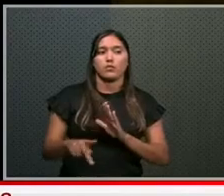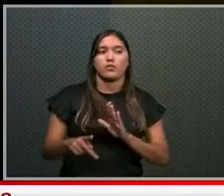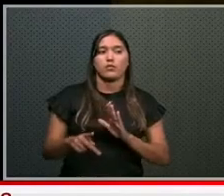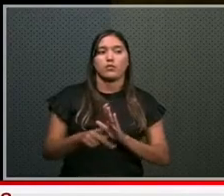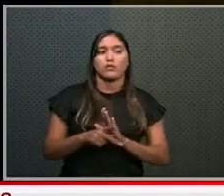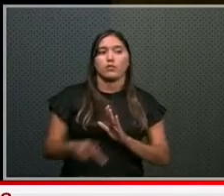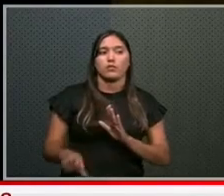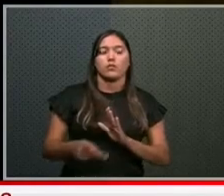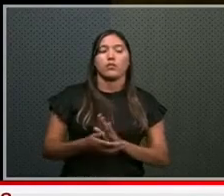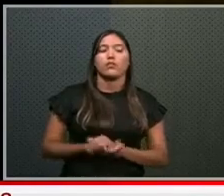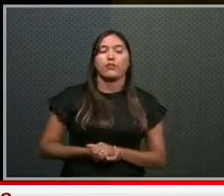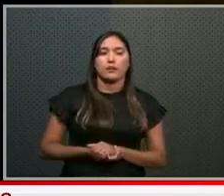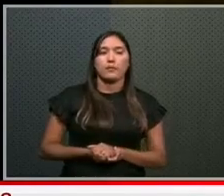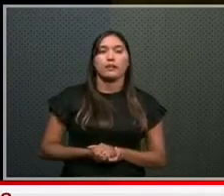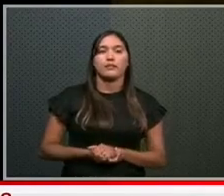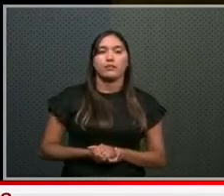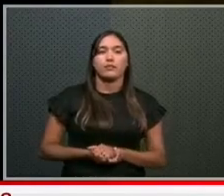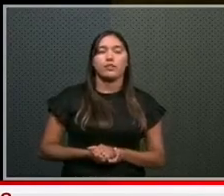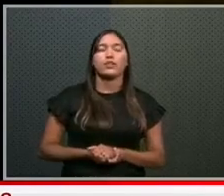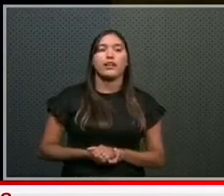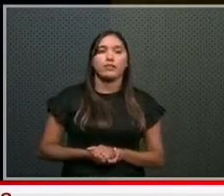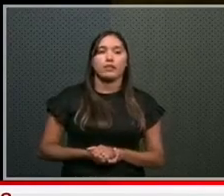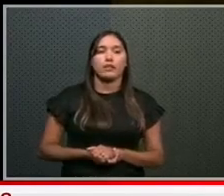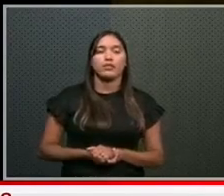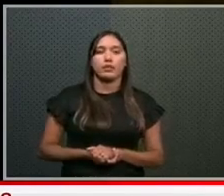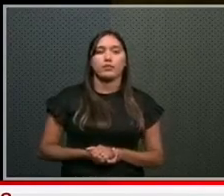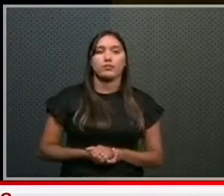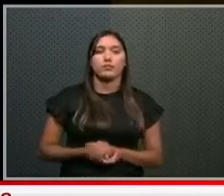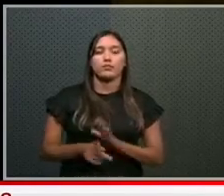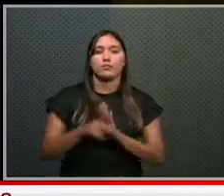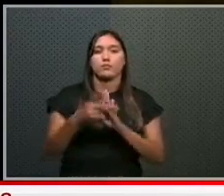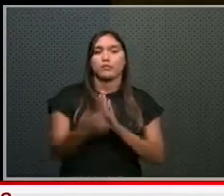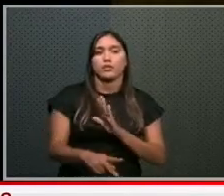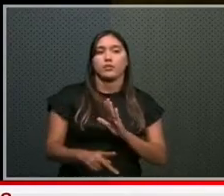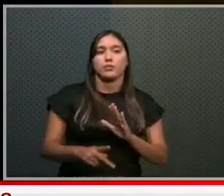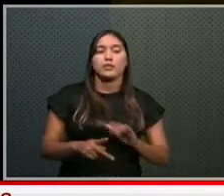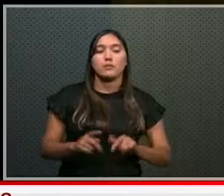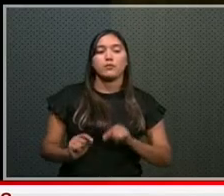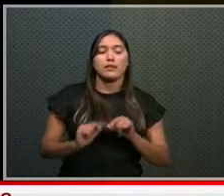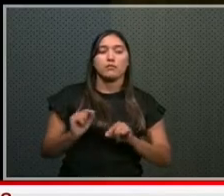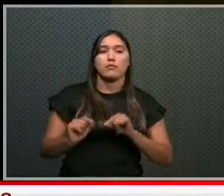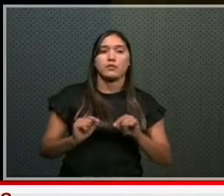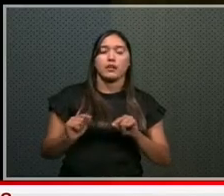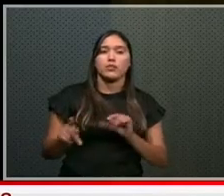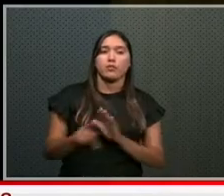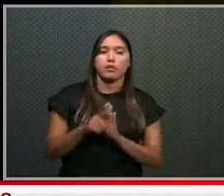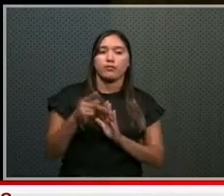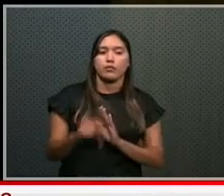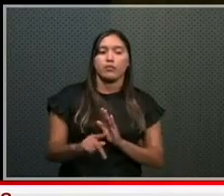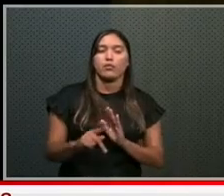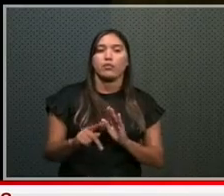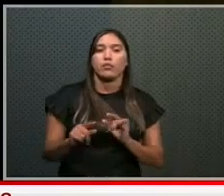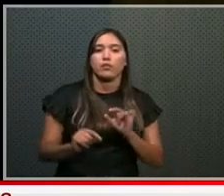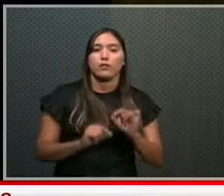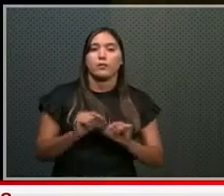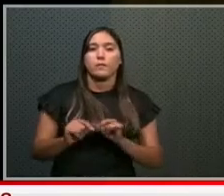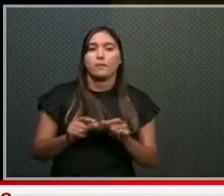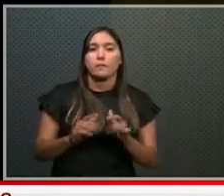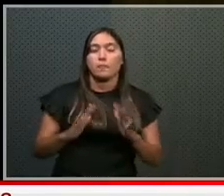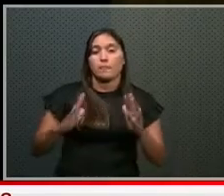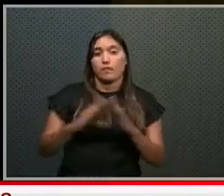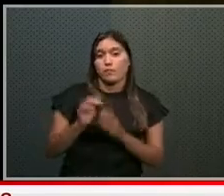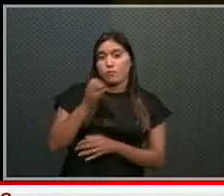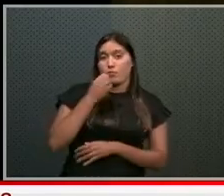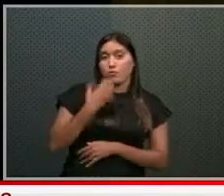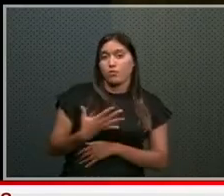poder pegar financiamento e nenhum agricultor pegava porque não tinha título de terra não tinha casa boa para poder